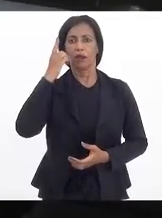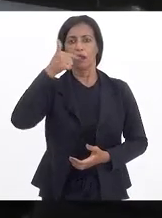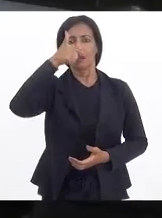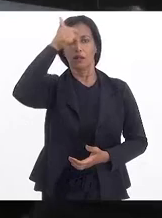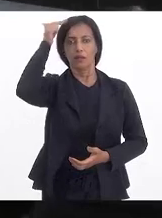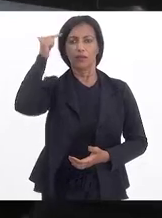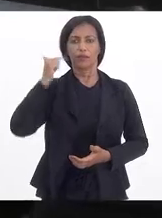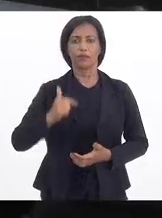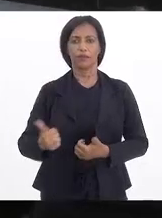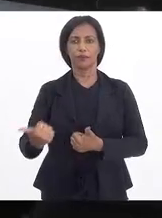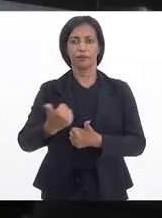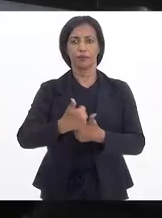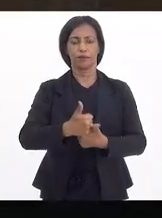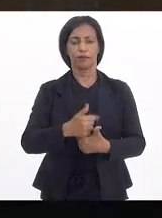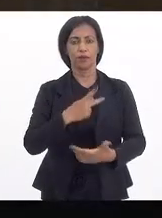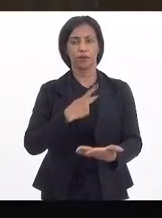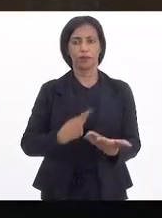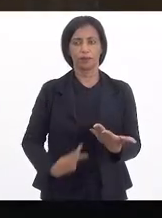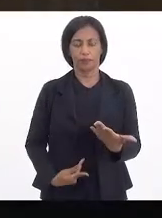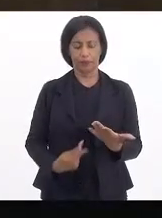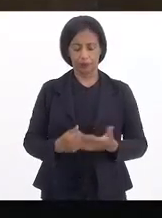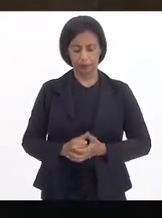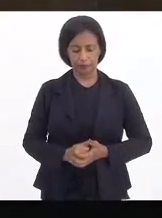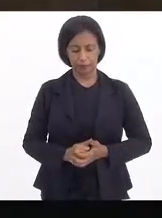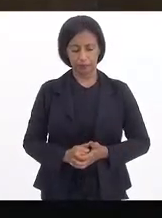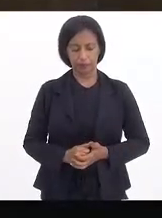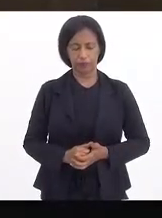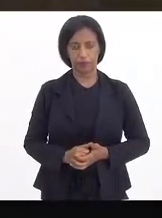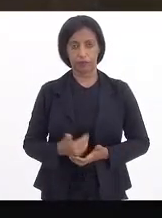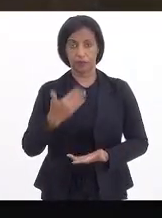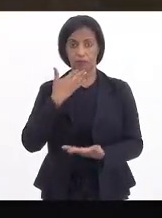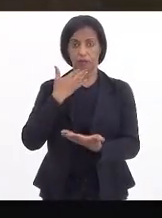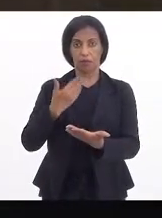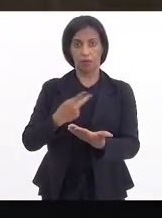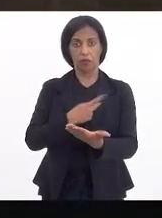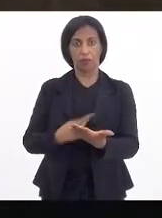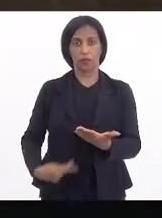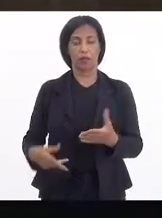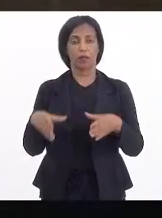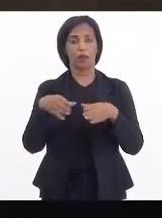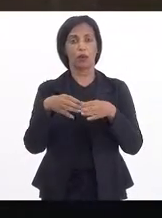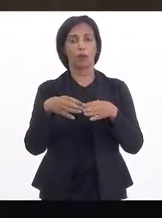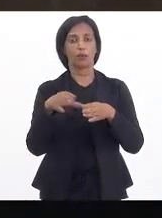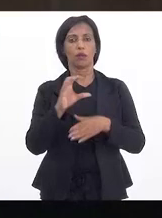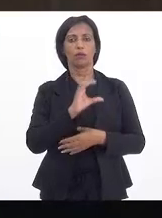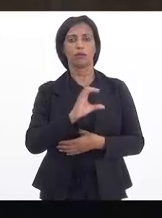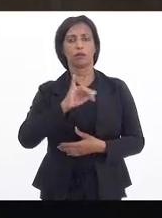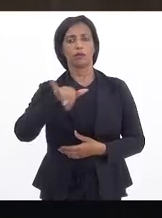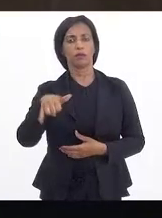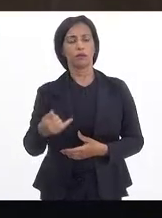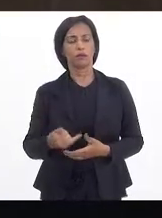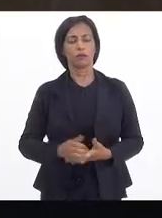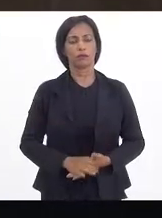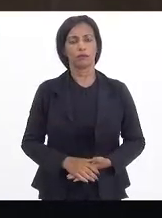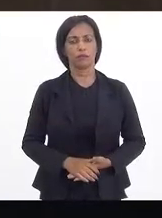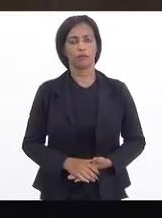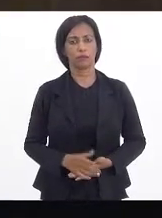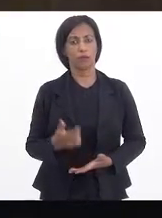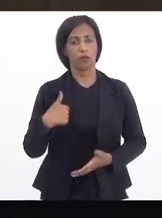Luiz Paulo é só Presidente aprendido do presidente da Comissão de constituição e justiça